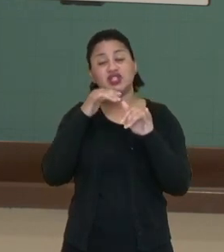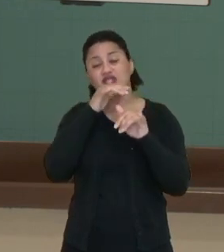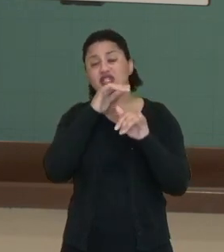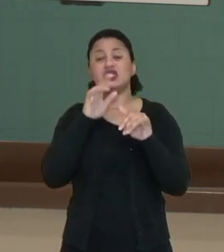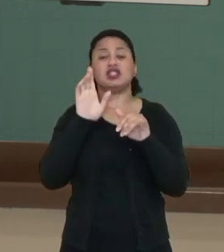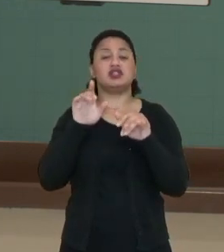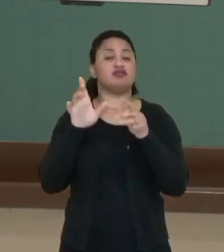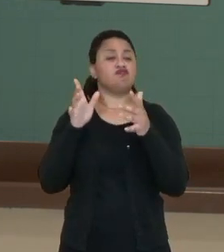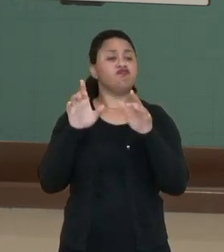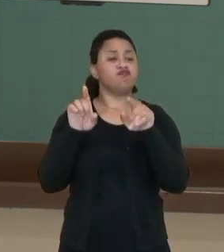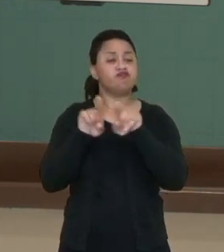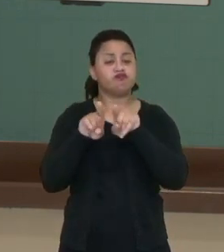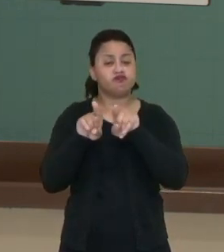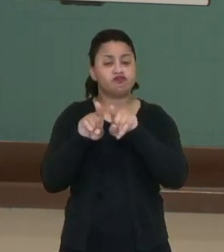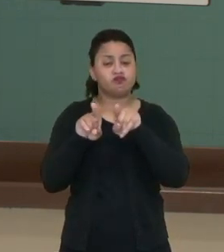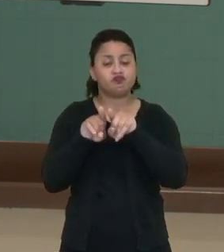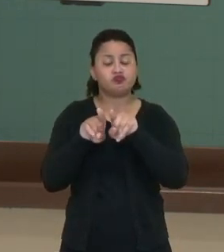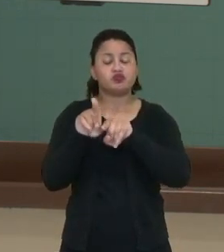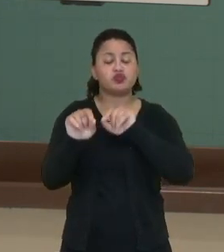sendo